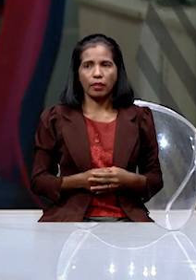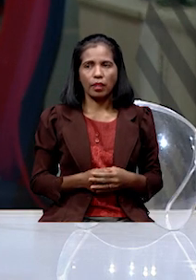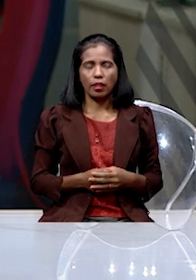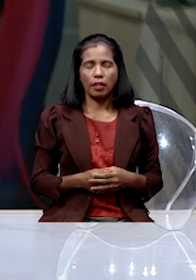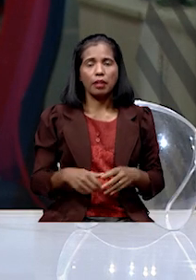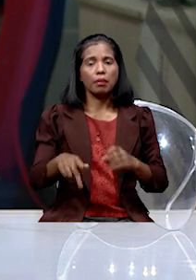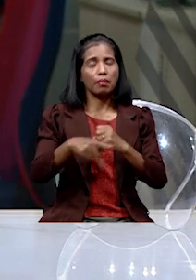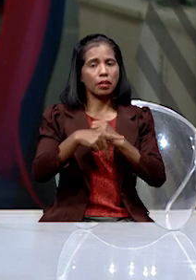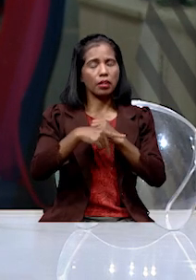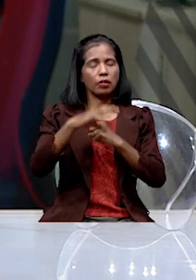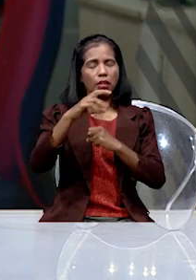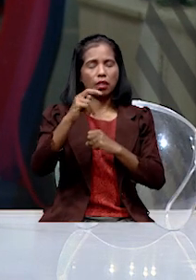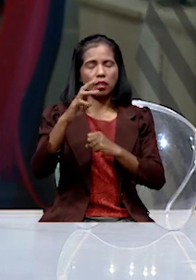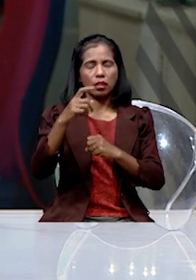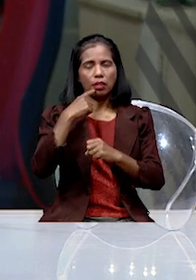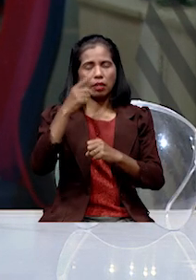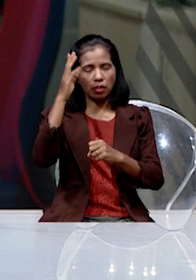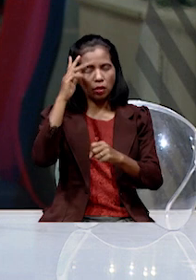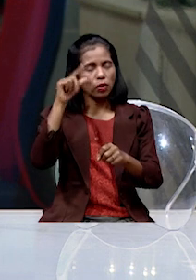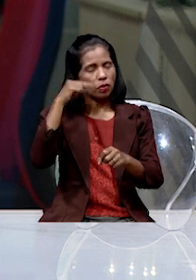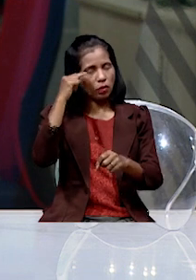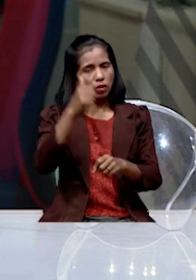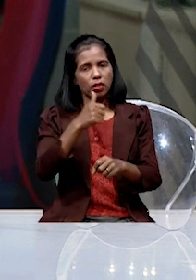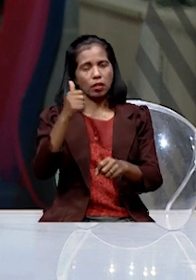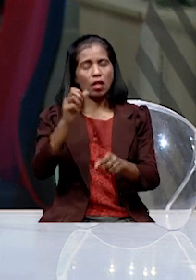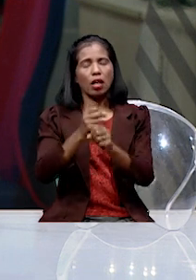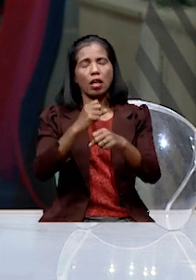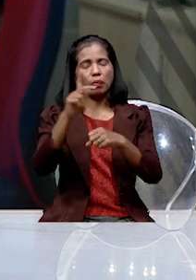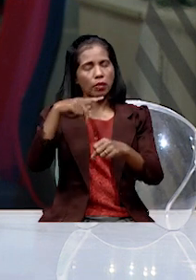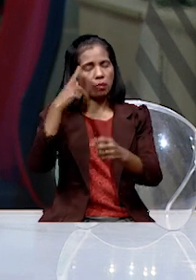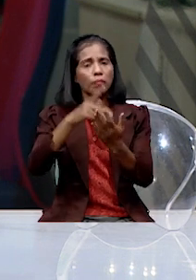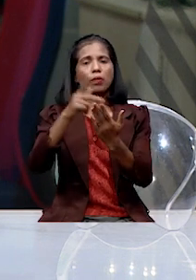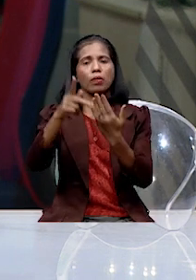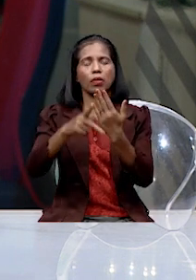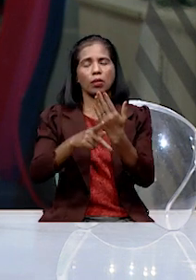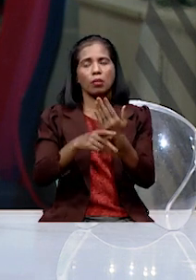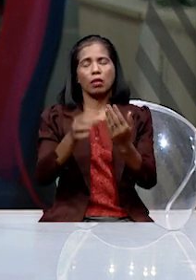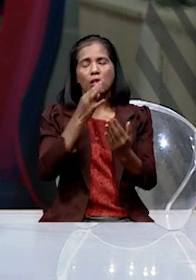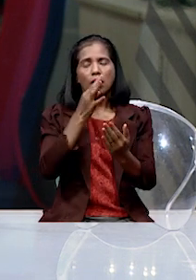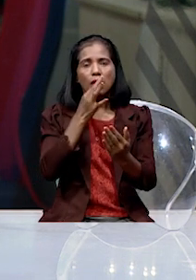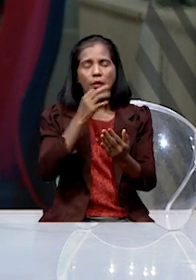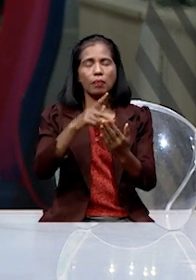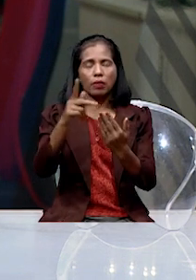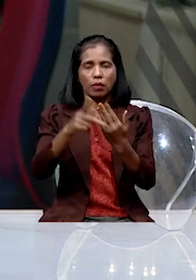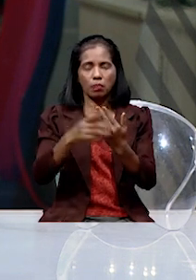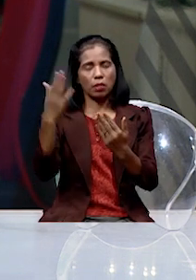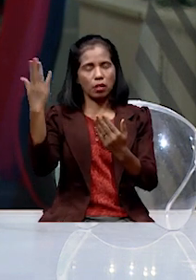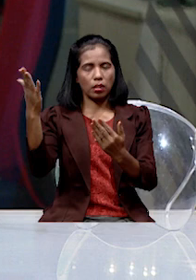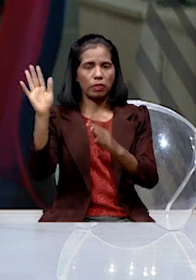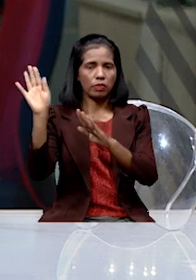Bancada SNRT desconfia governante Balun, politiza programa World Food Program Nian e a base.